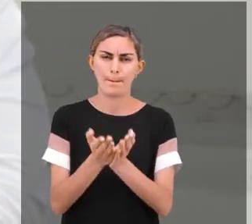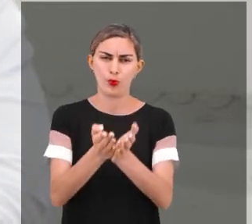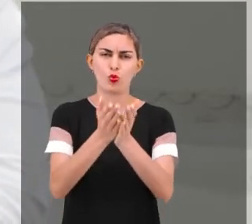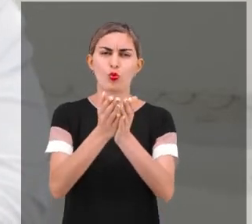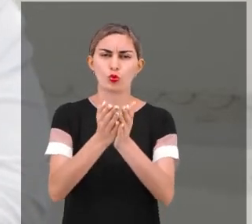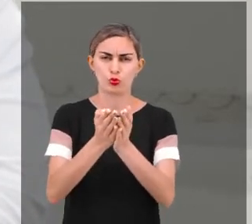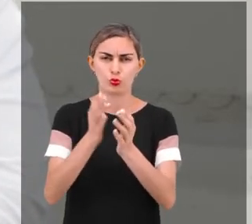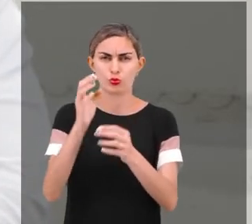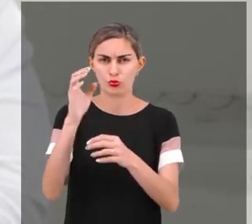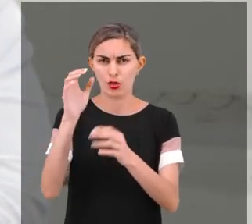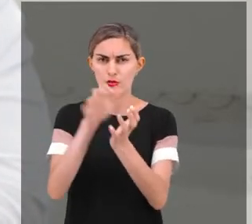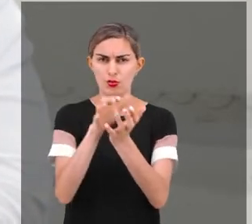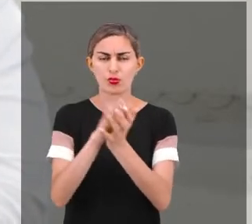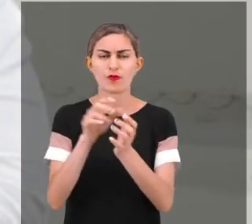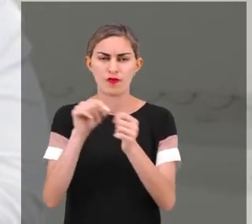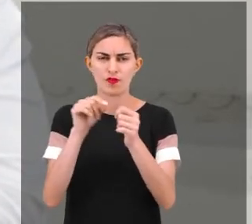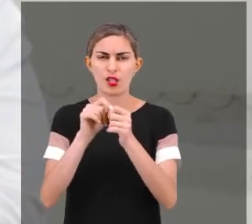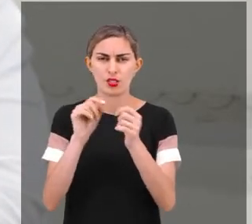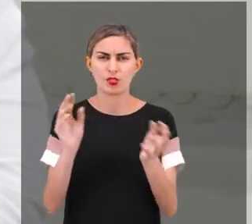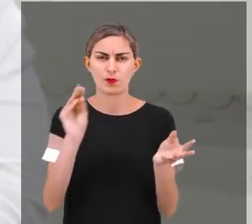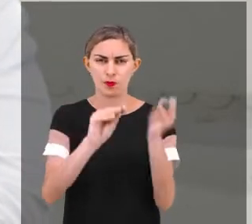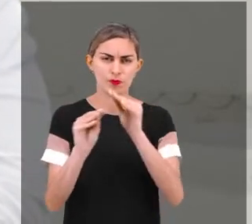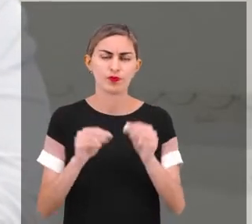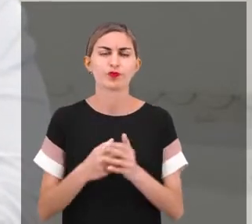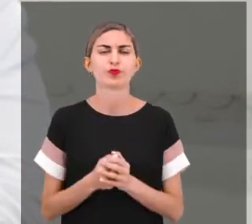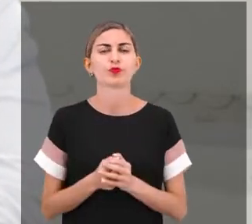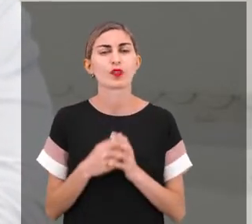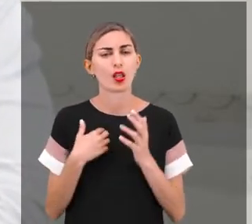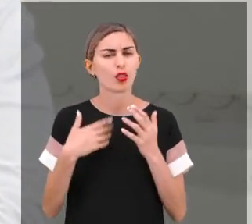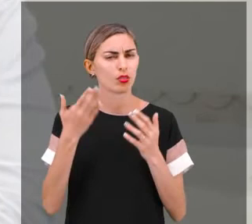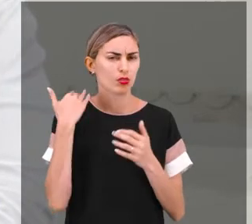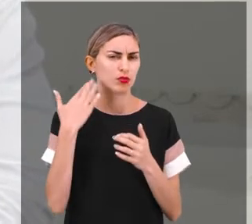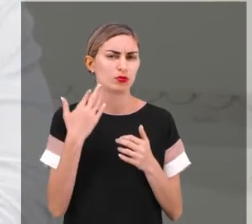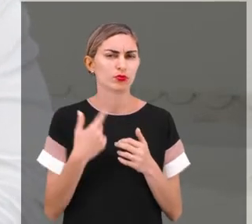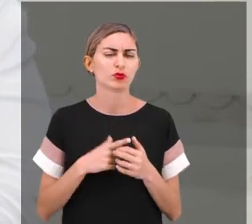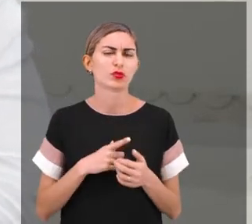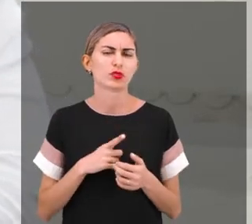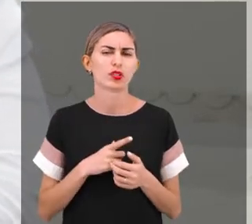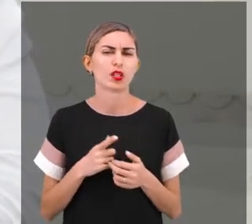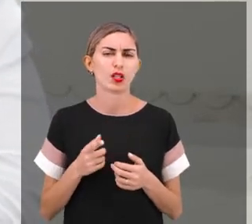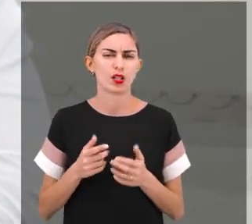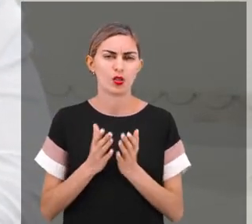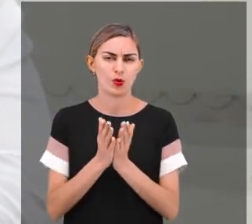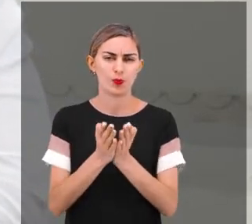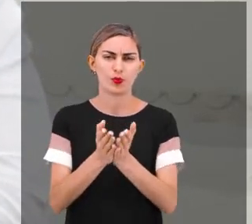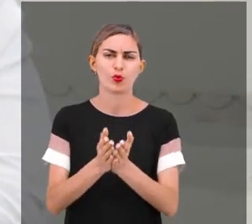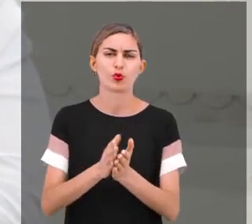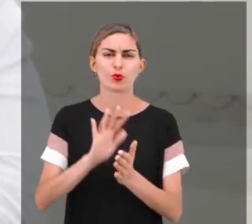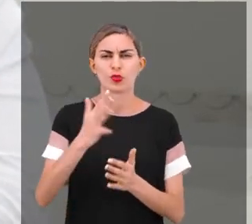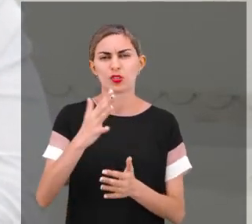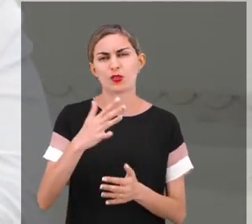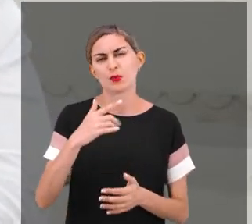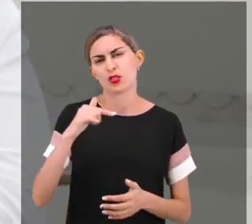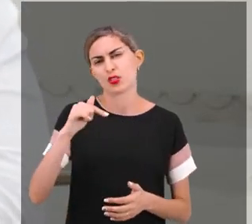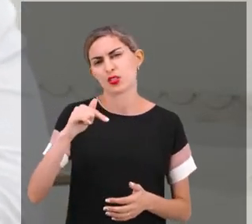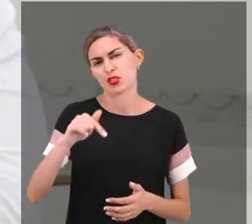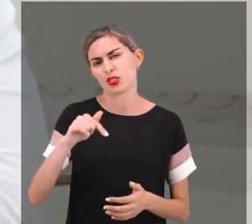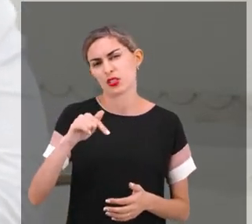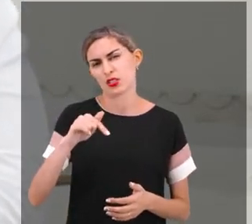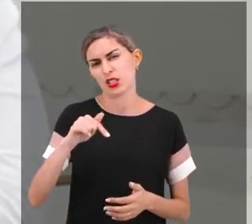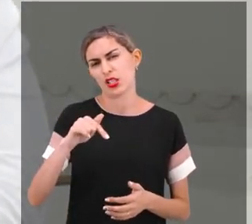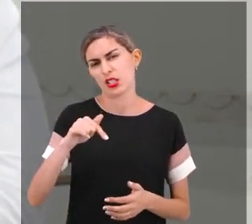Recife para fazer essa implantação. Naquele momento, havia no Porto do Recife em torno de